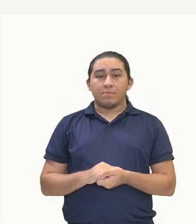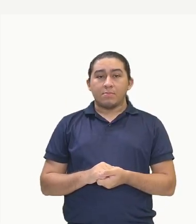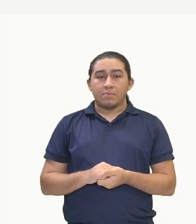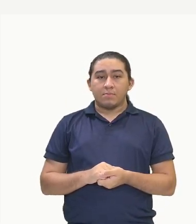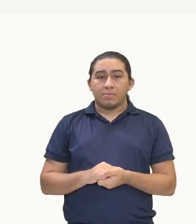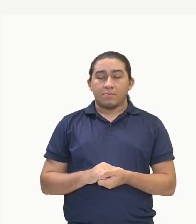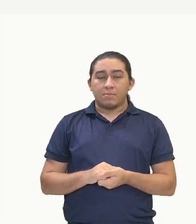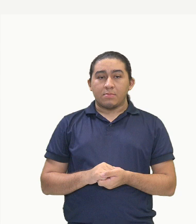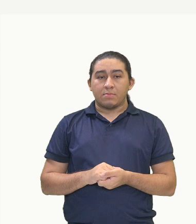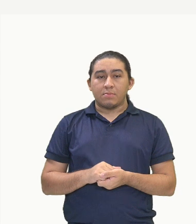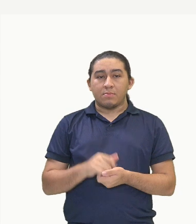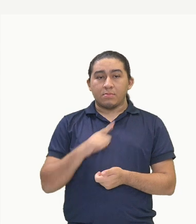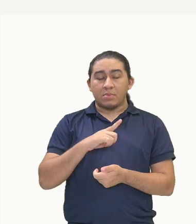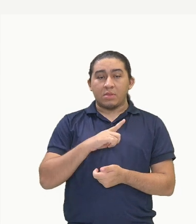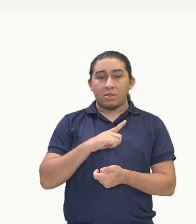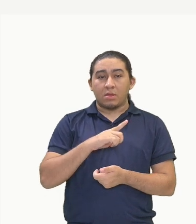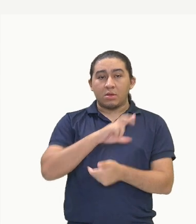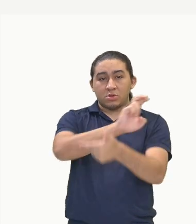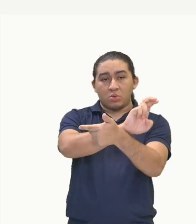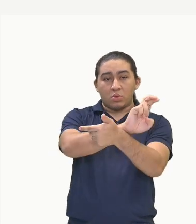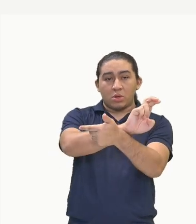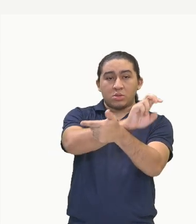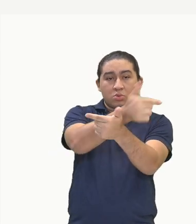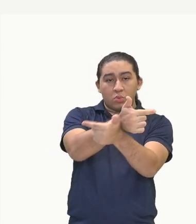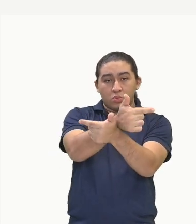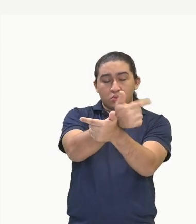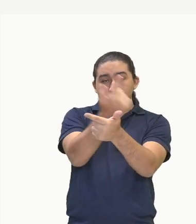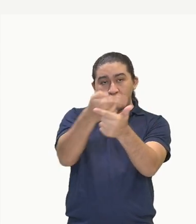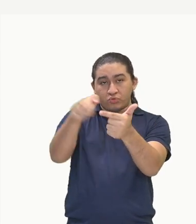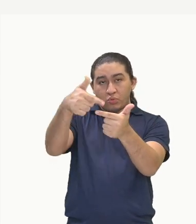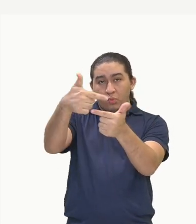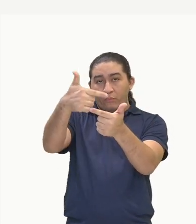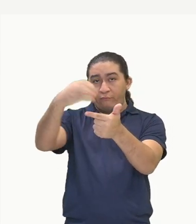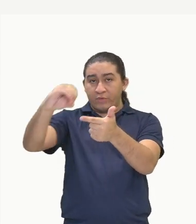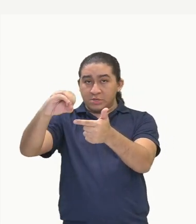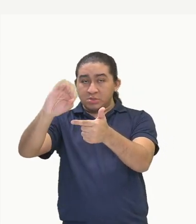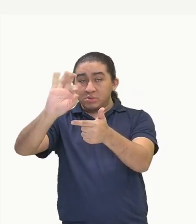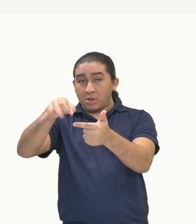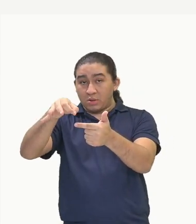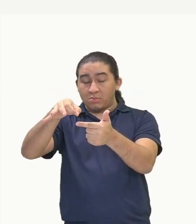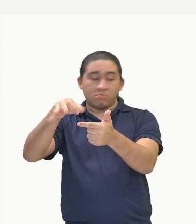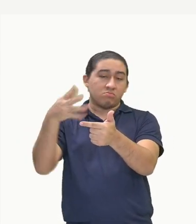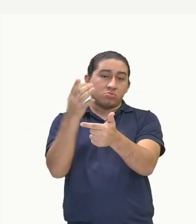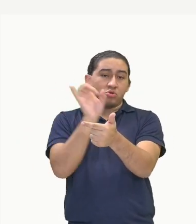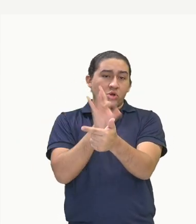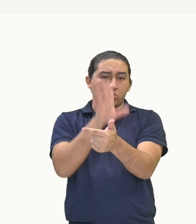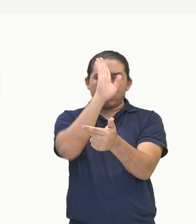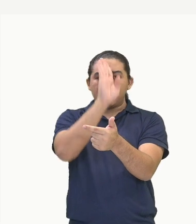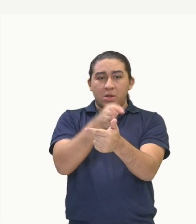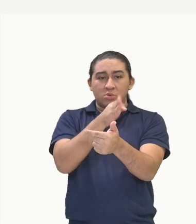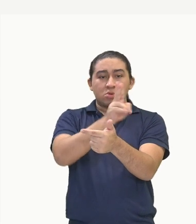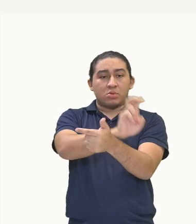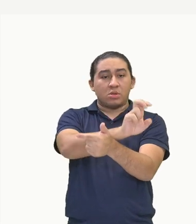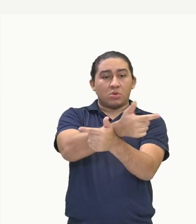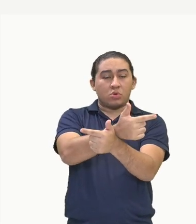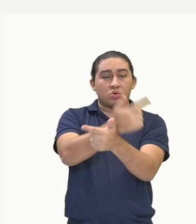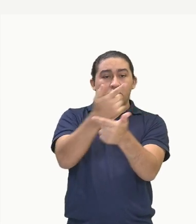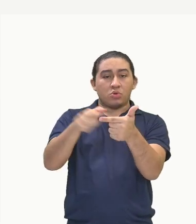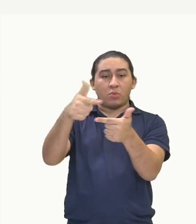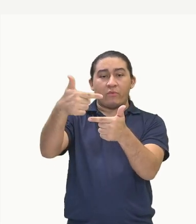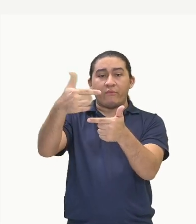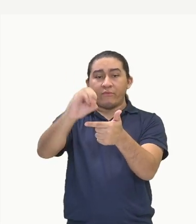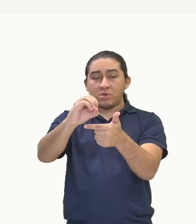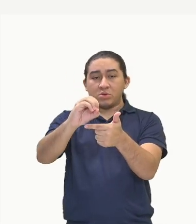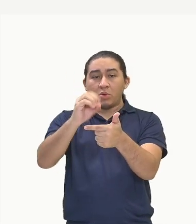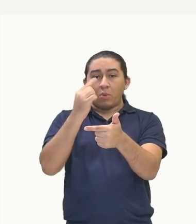temos 52 dividido por 20, certo? Então, basta fazer a multiplicação. 52 dividido por 20,